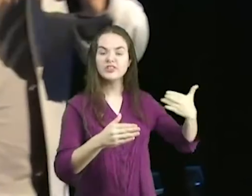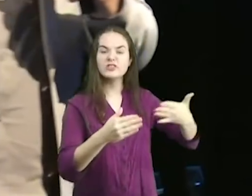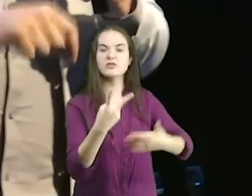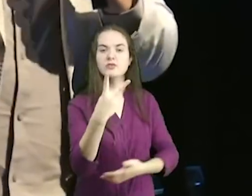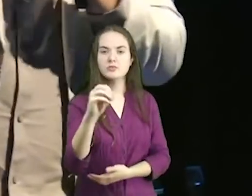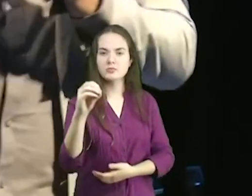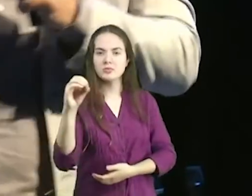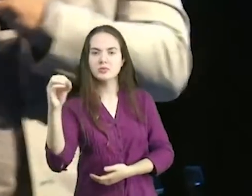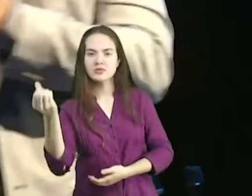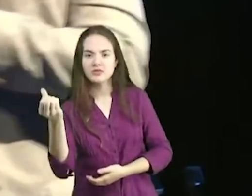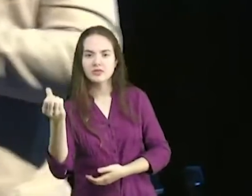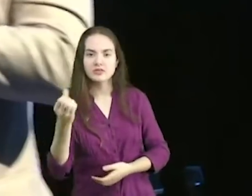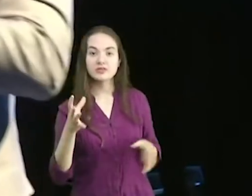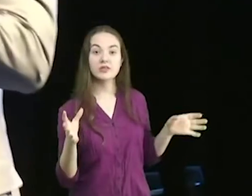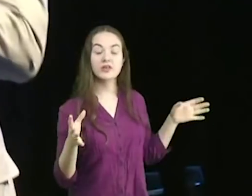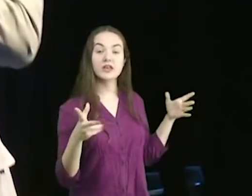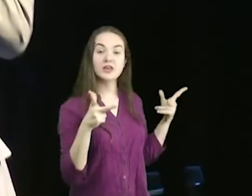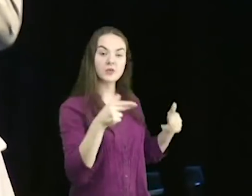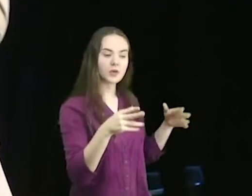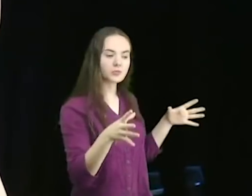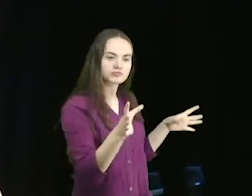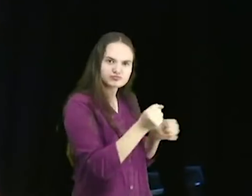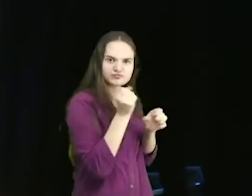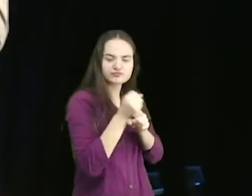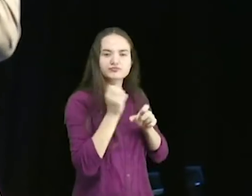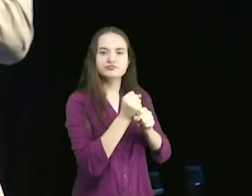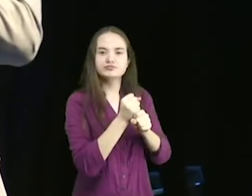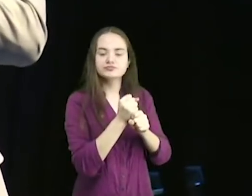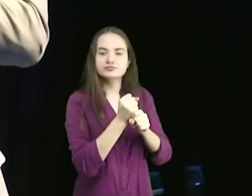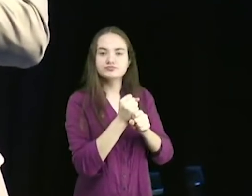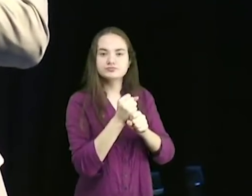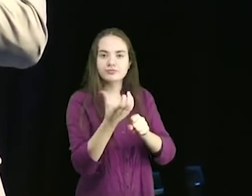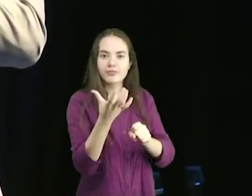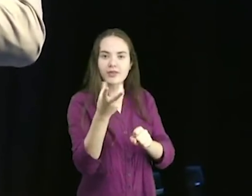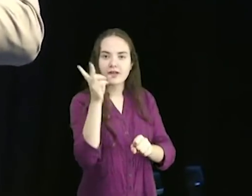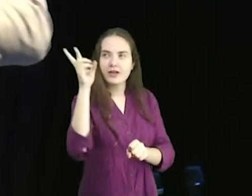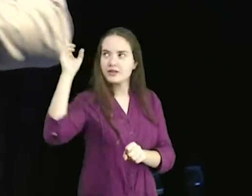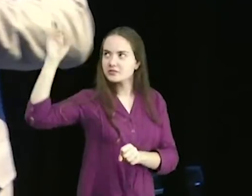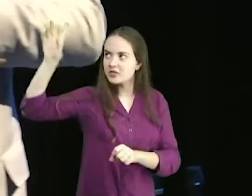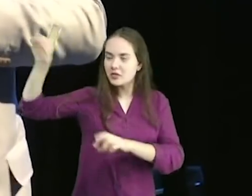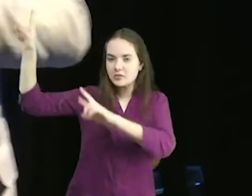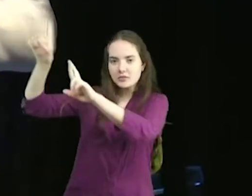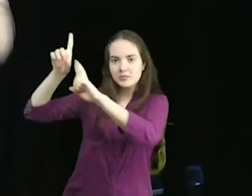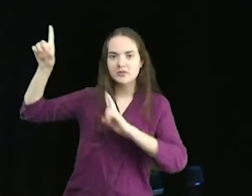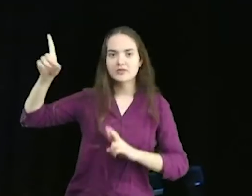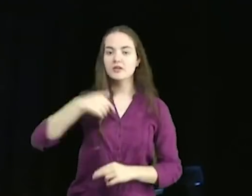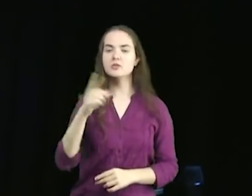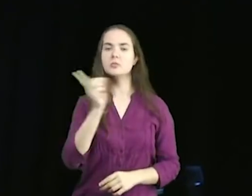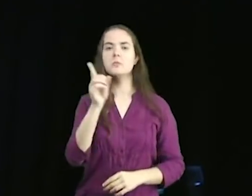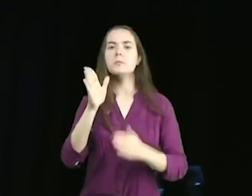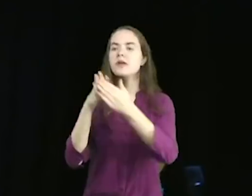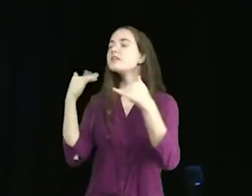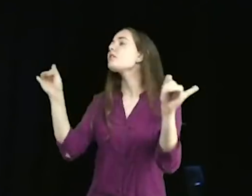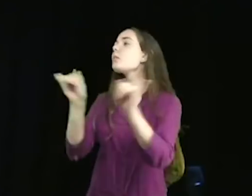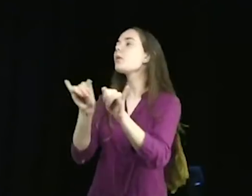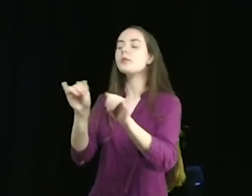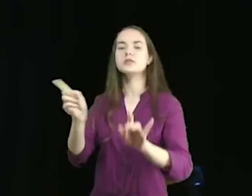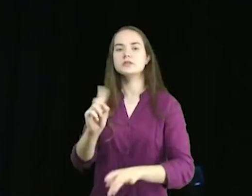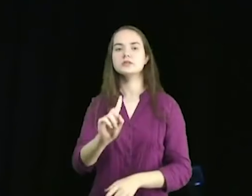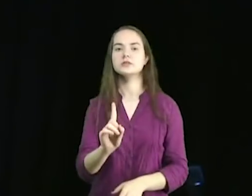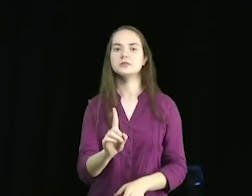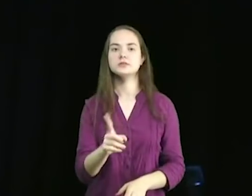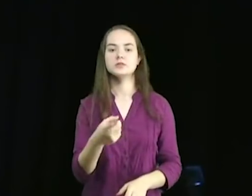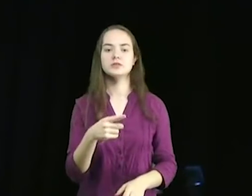Gente, é coleção de respostas. Eu não fico pedindo coisa boba não, gente. Está pensando que eu peço para Deus o quê? Me ajuda a fritar um